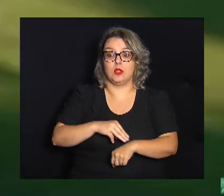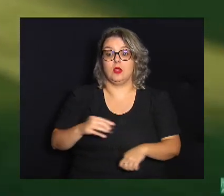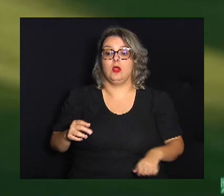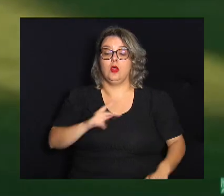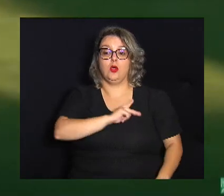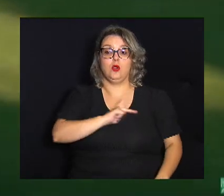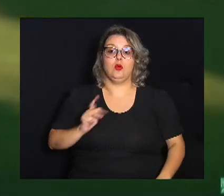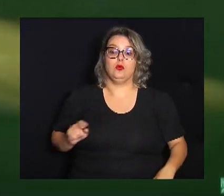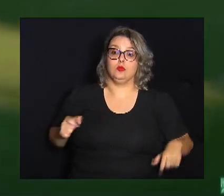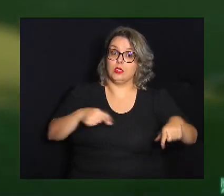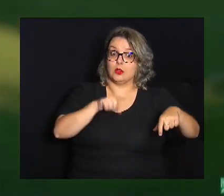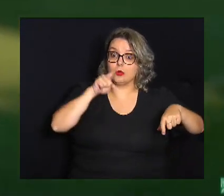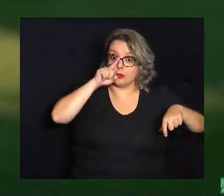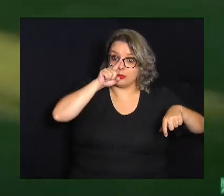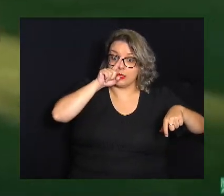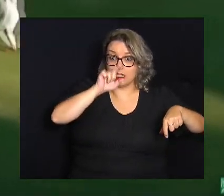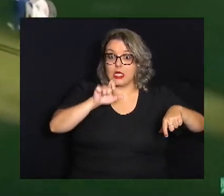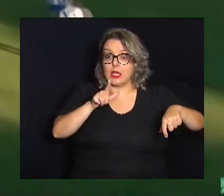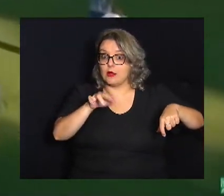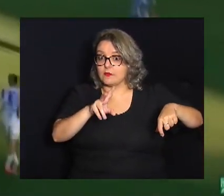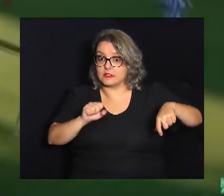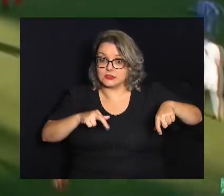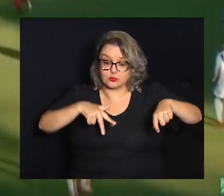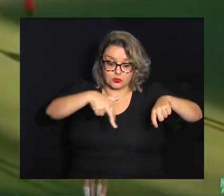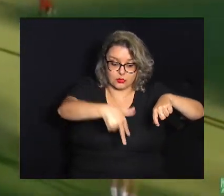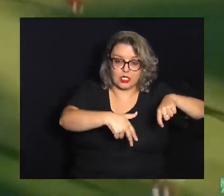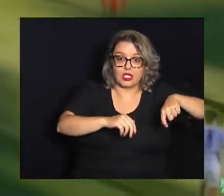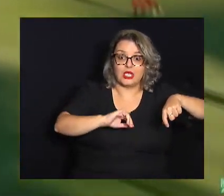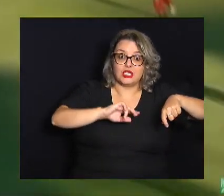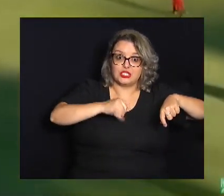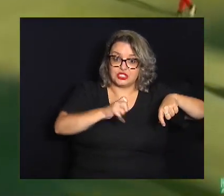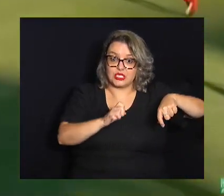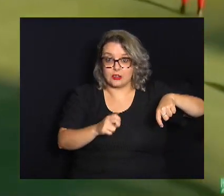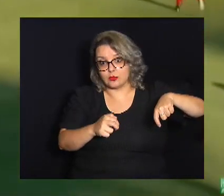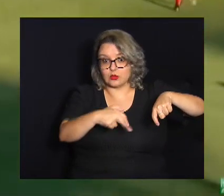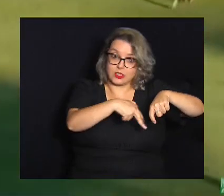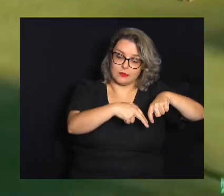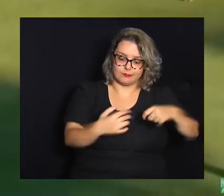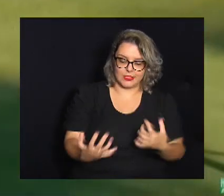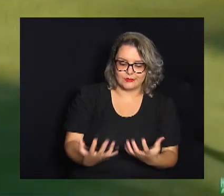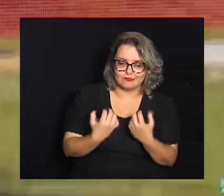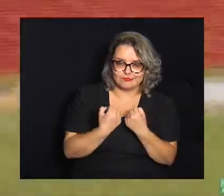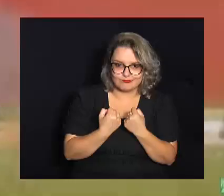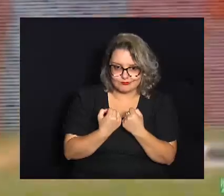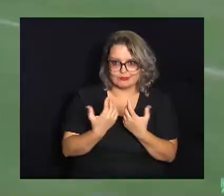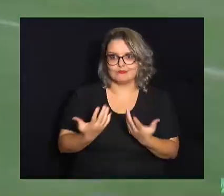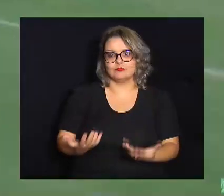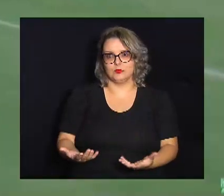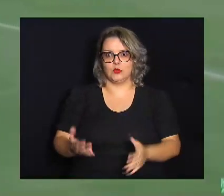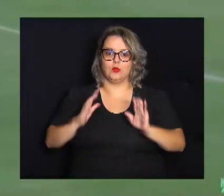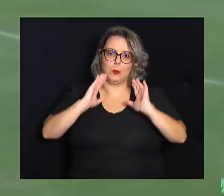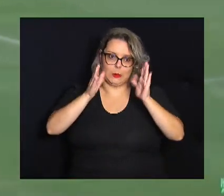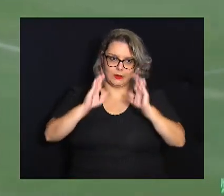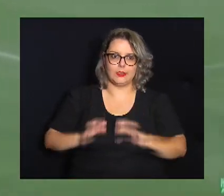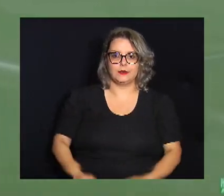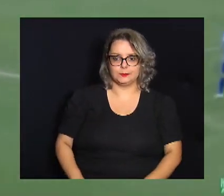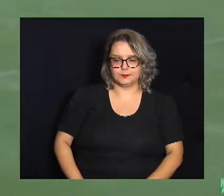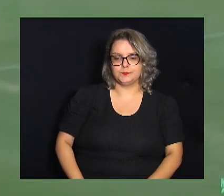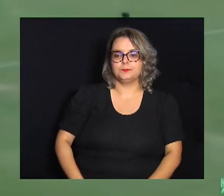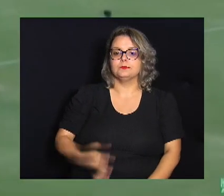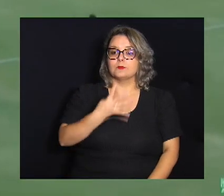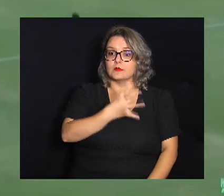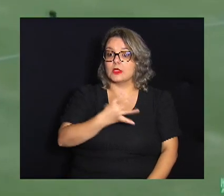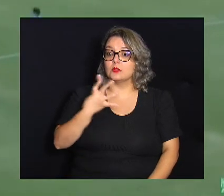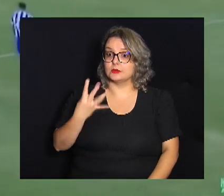com perigo. Elvis cruzou, Gé cabeceou, mas nos braços de Gorbon. Aos 44